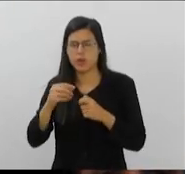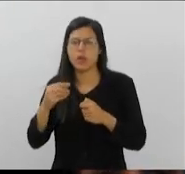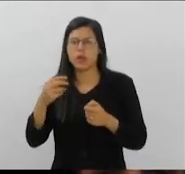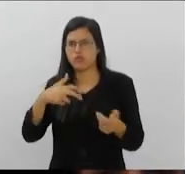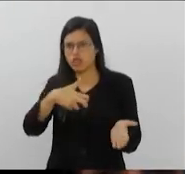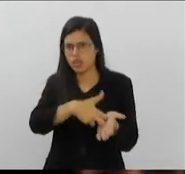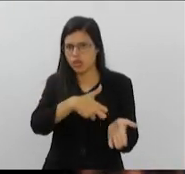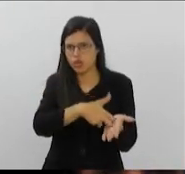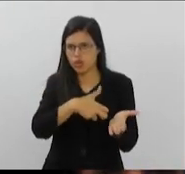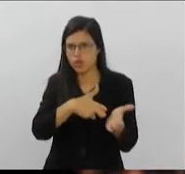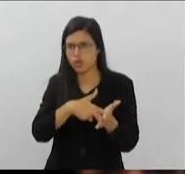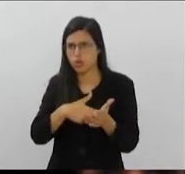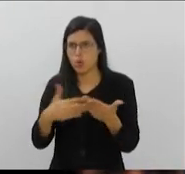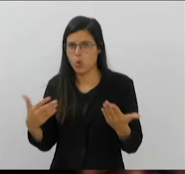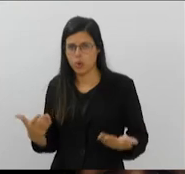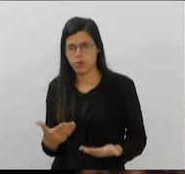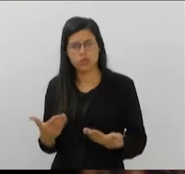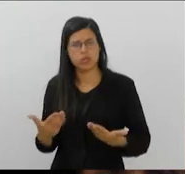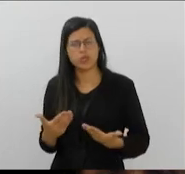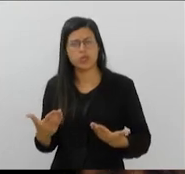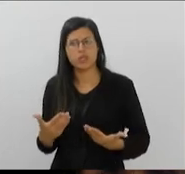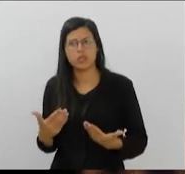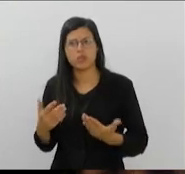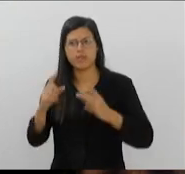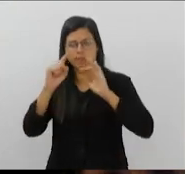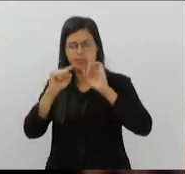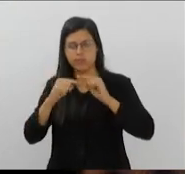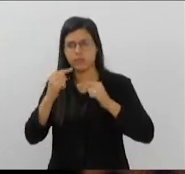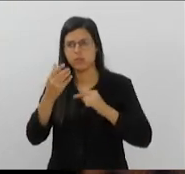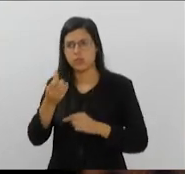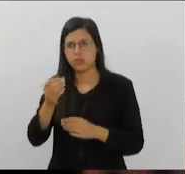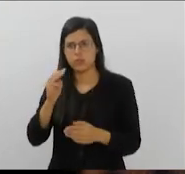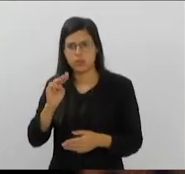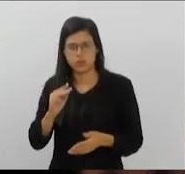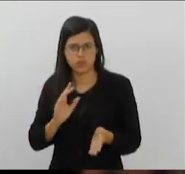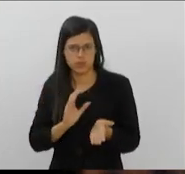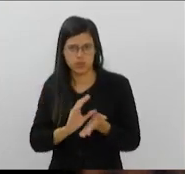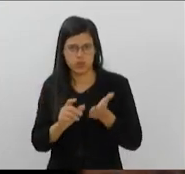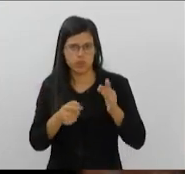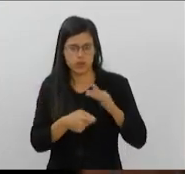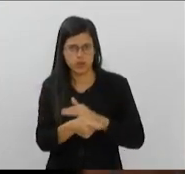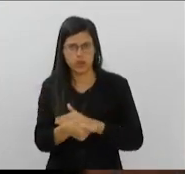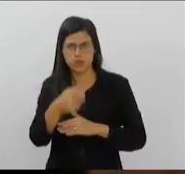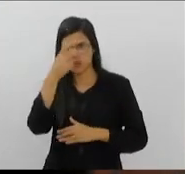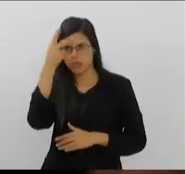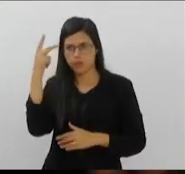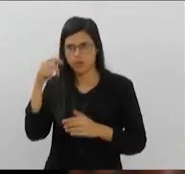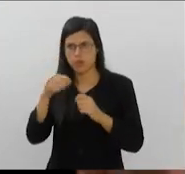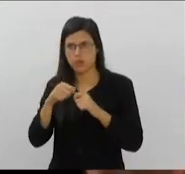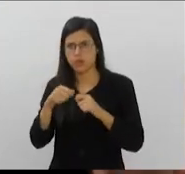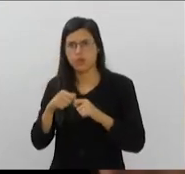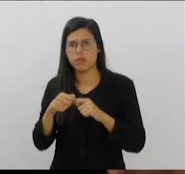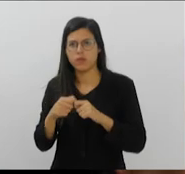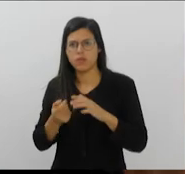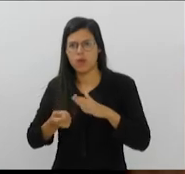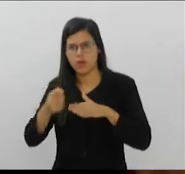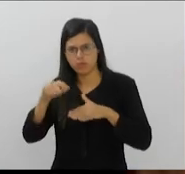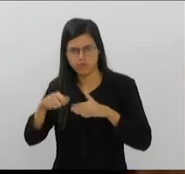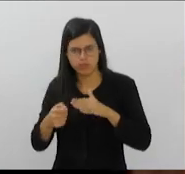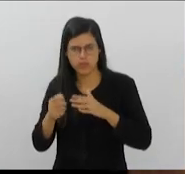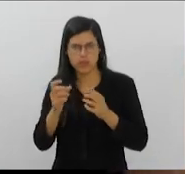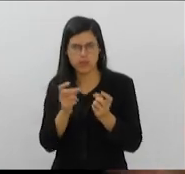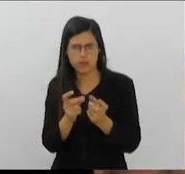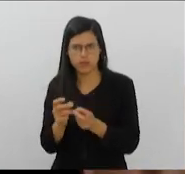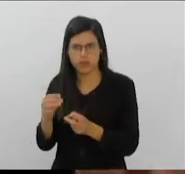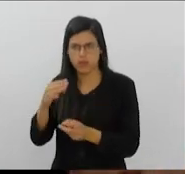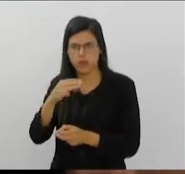E hoje não, chegou o progresso, foram 6 milhões de investimento que, com certeza, aquelas pessoas que faz o artesanato, que vende aquele mel do mangue, que vive